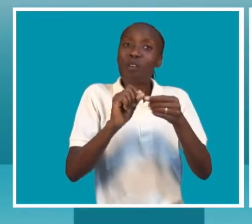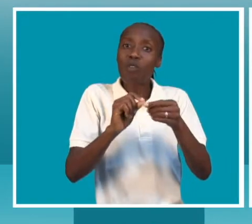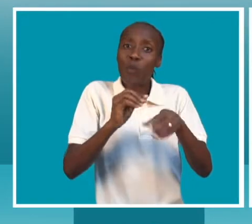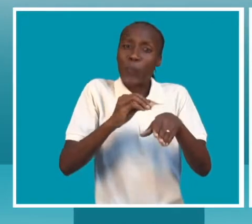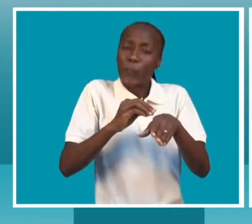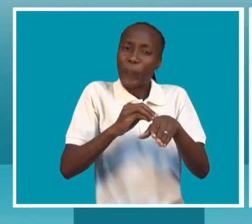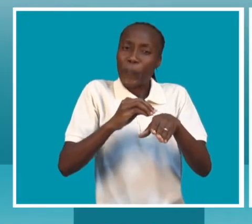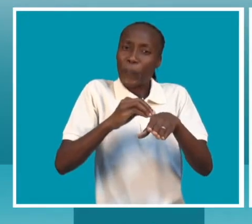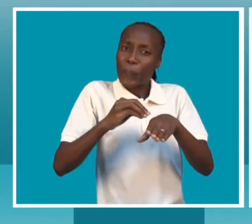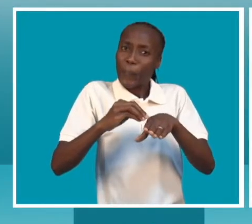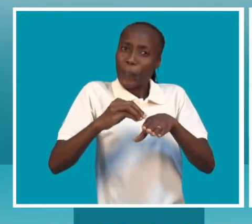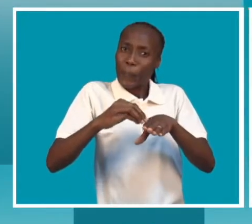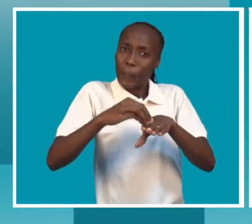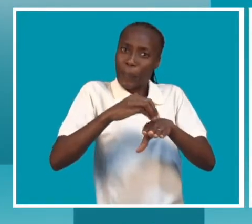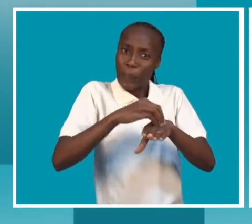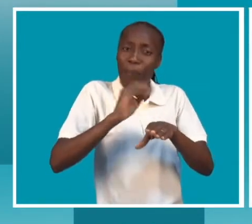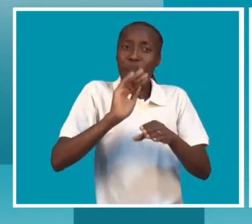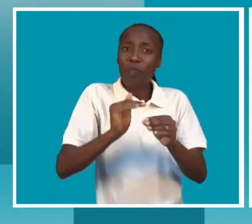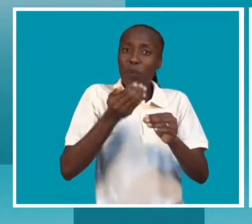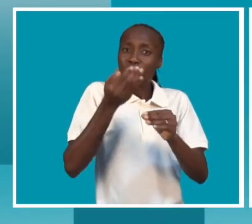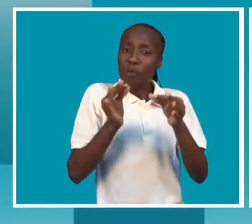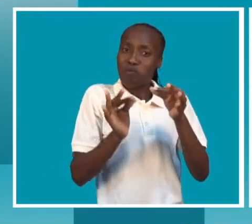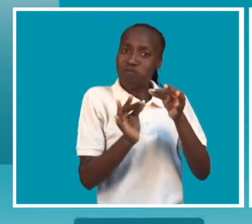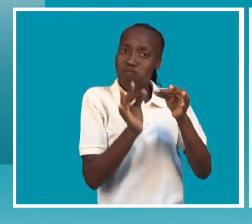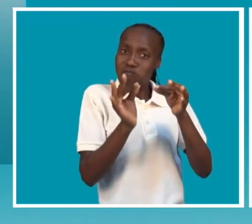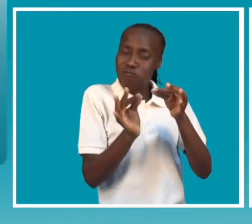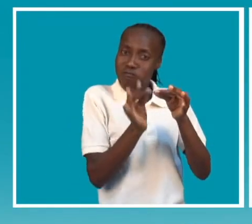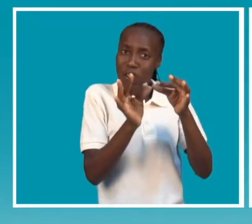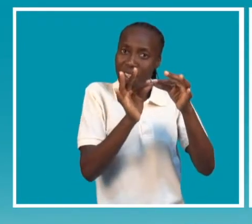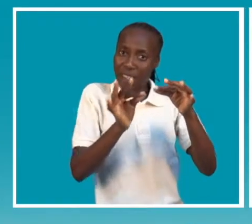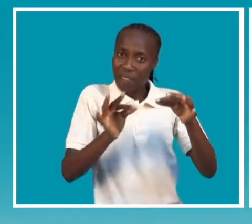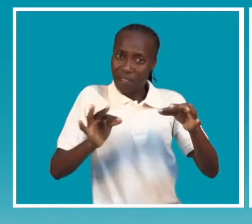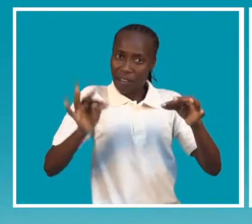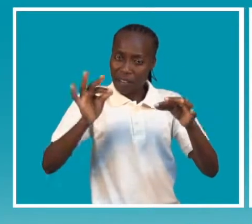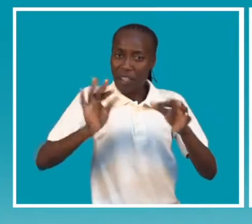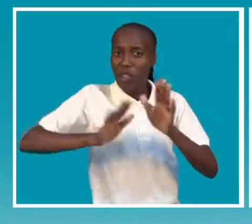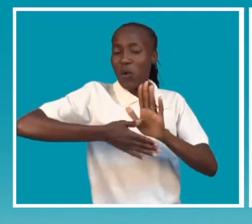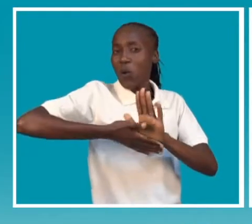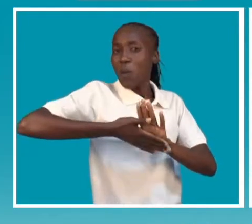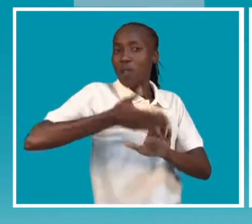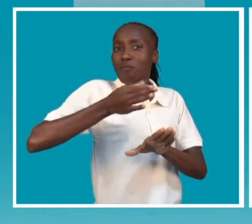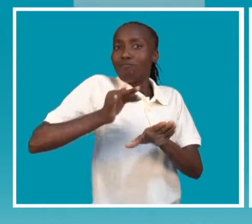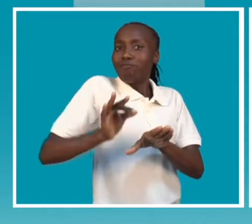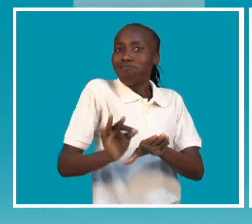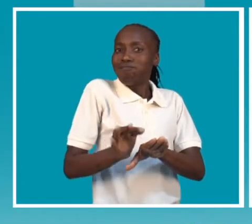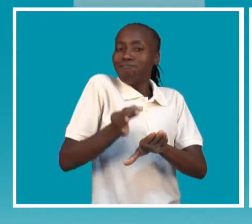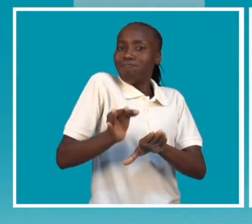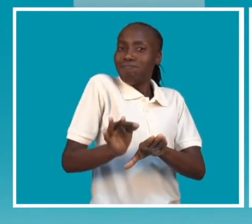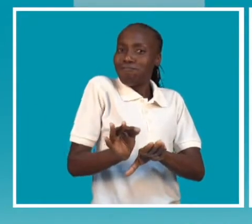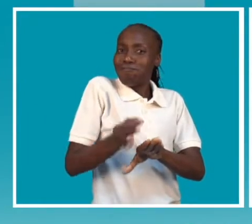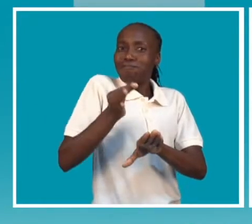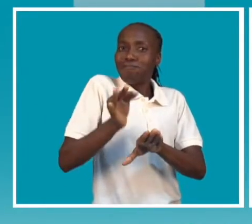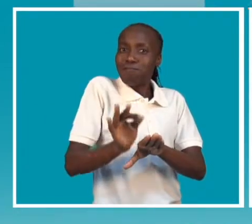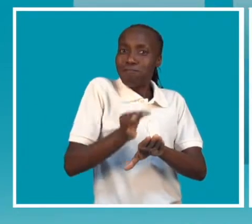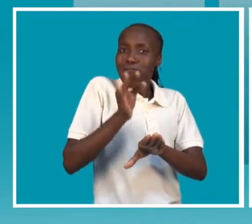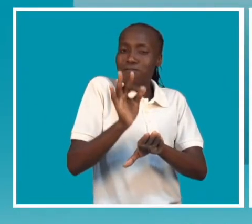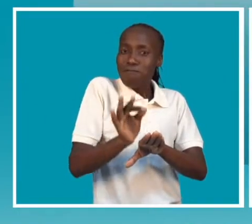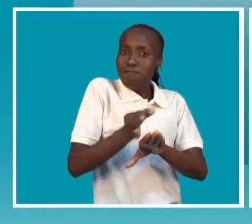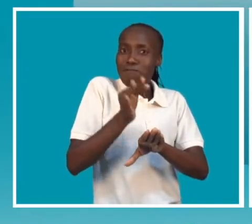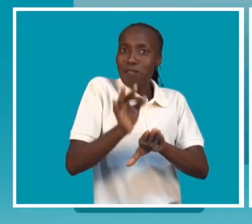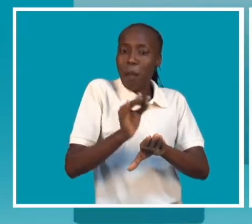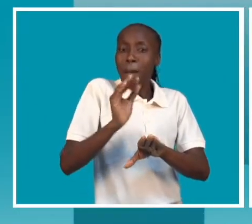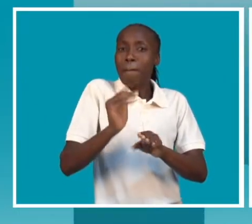pegamos a agulha e linha, começamos a puser, a decorar o chinelo para sair